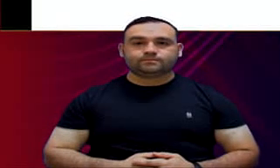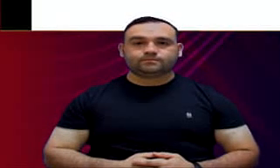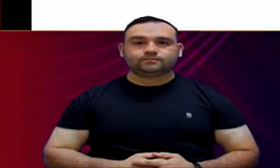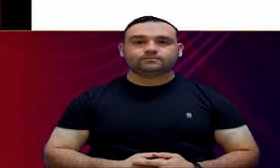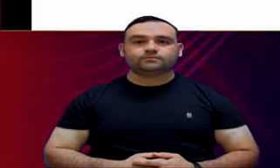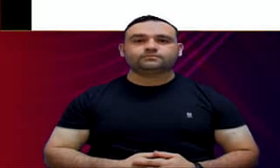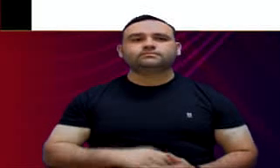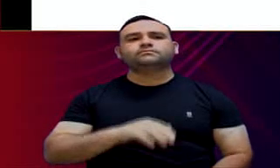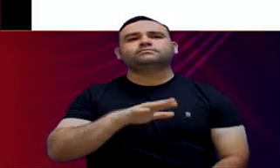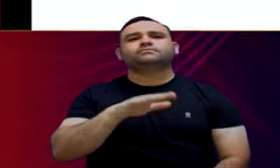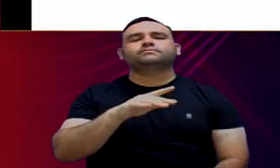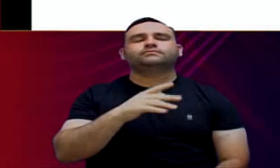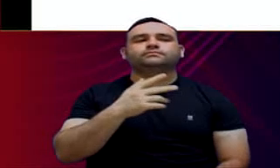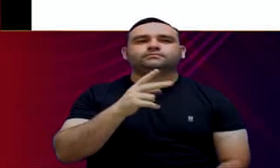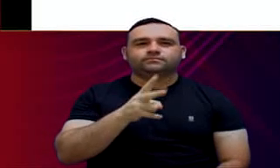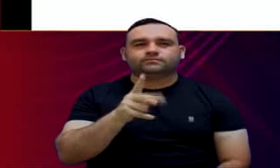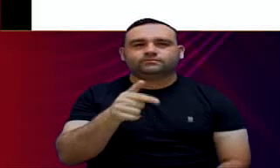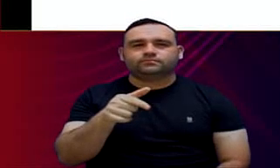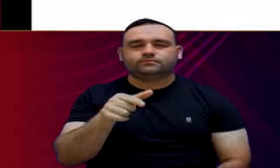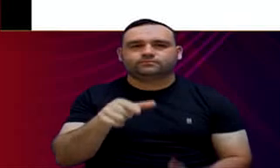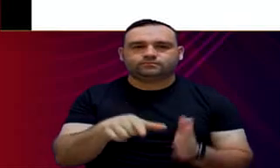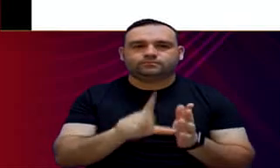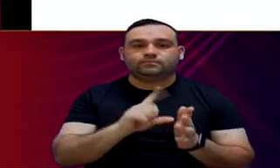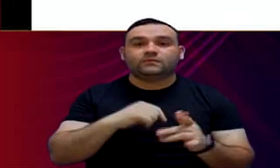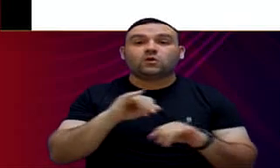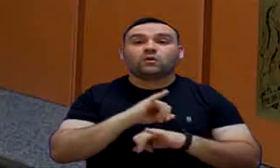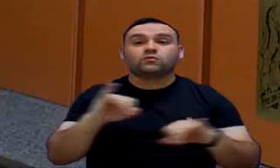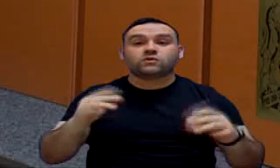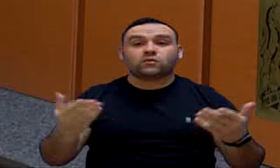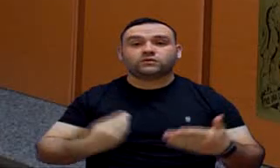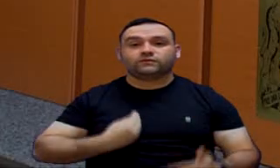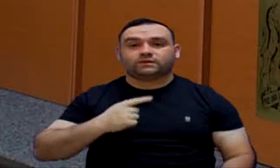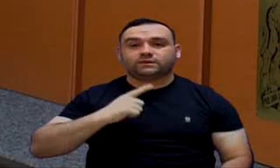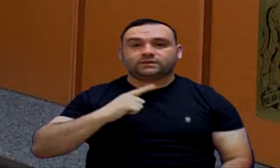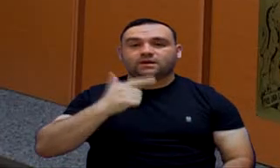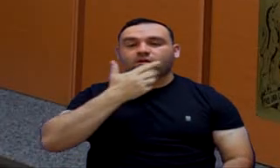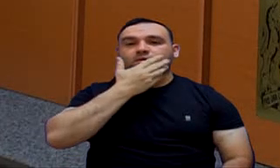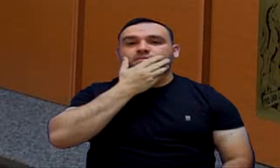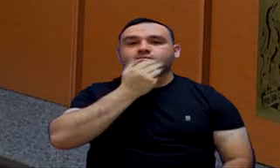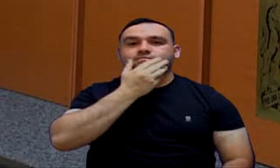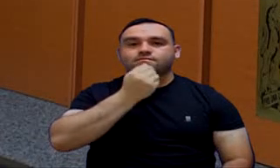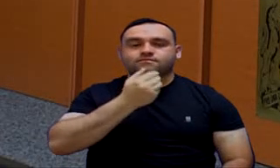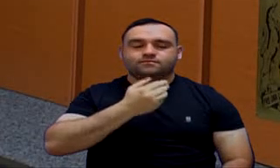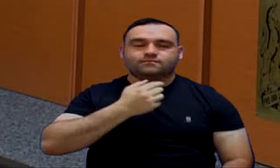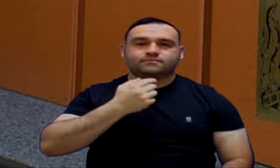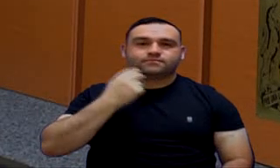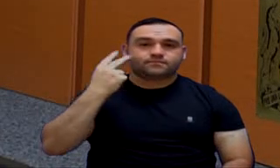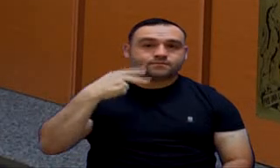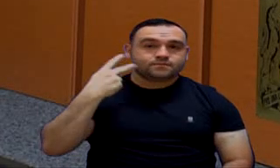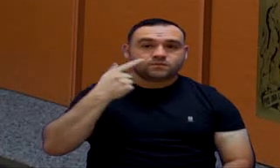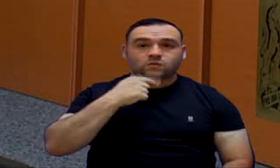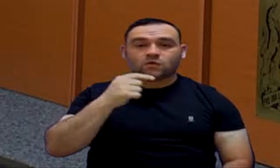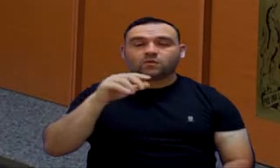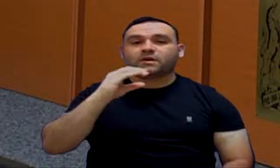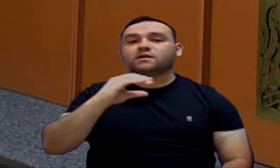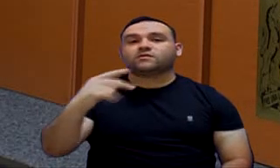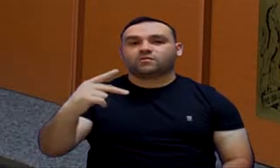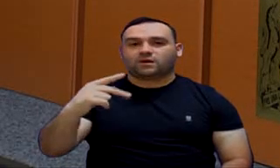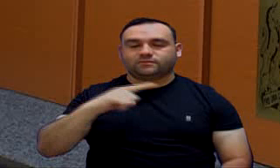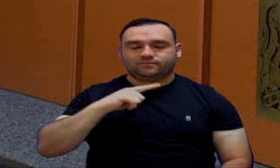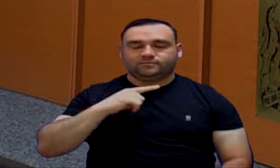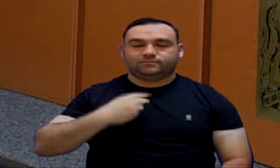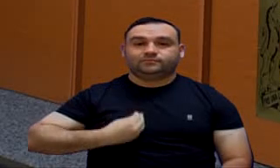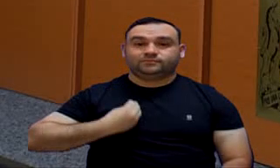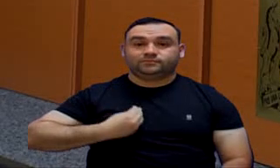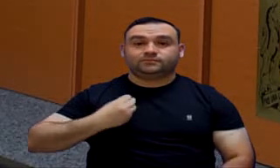Marcelo antes que você continue e queria anunciar a presença do nosso companheiro Vereador Cristiano passos